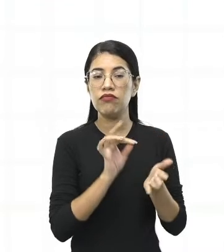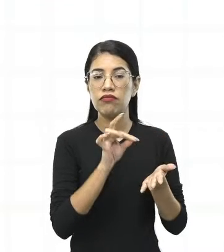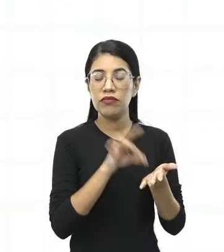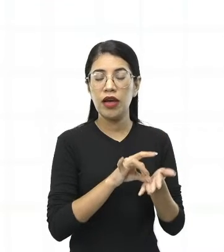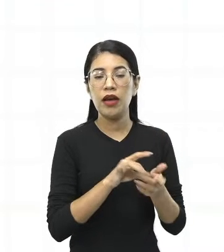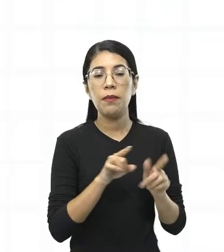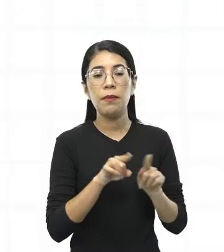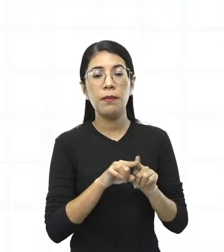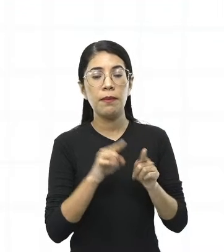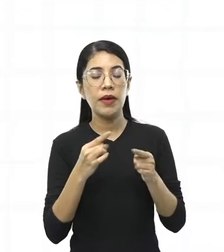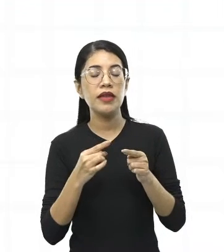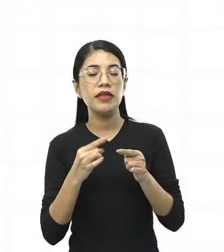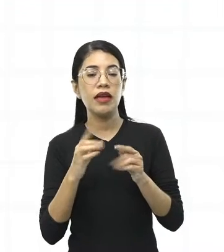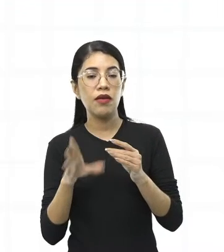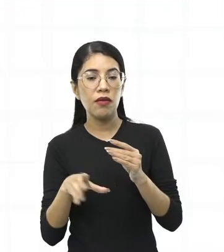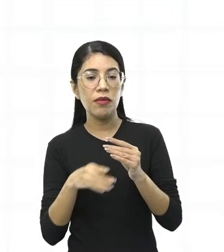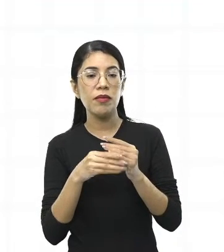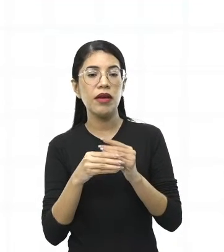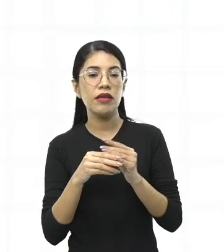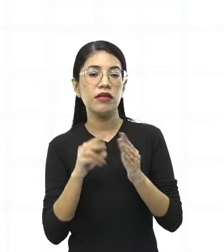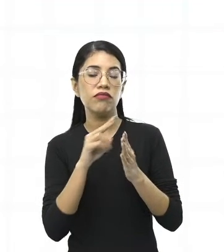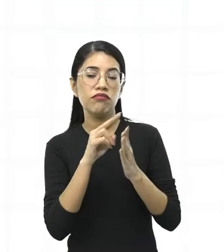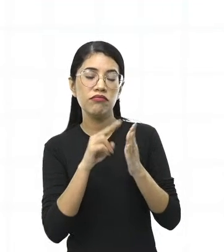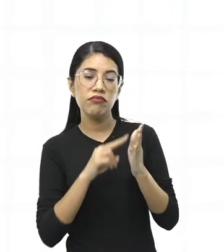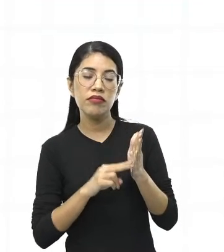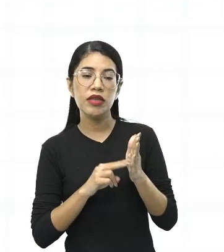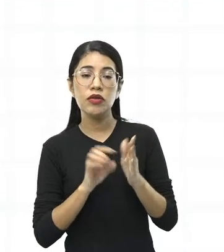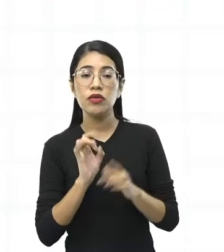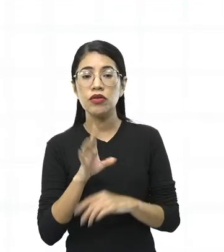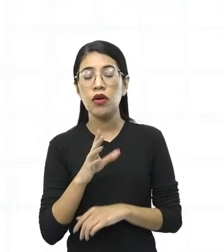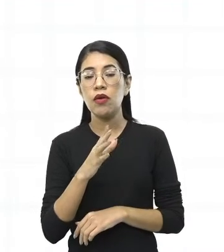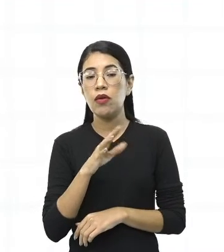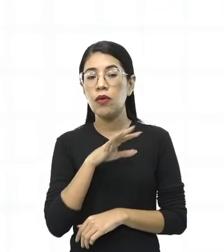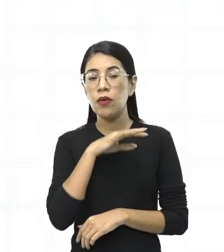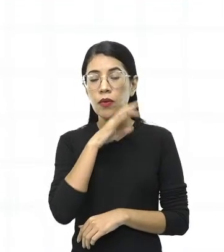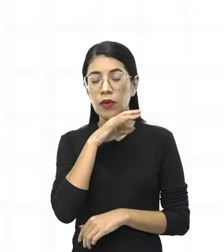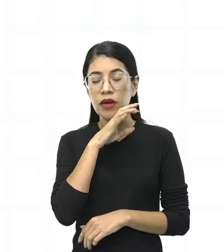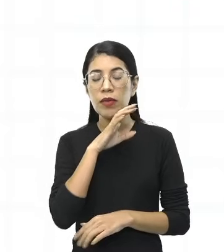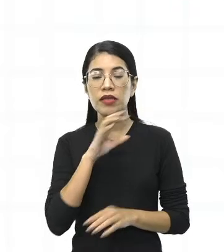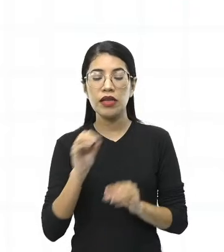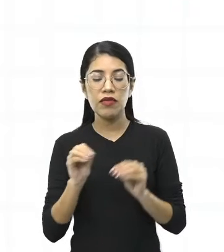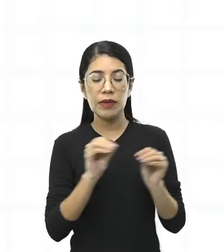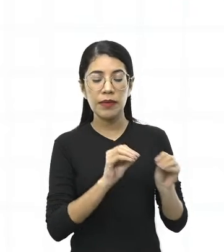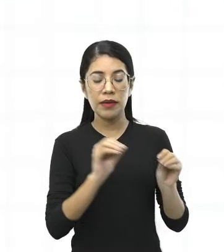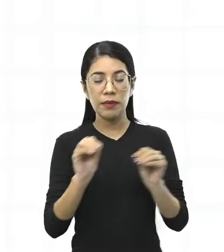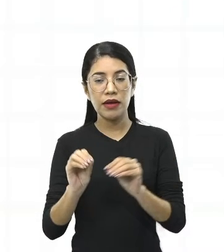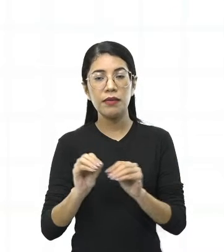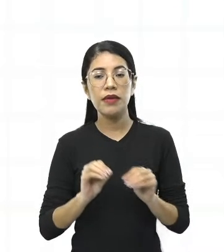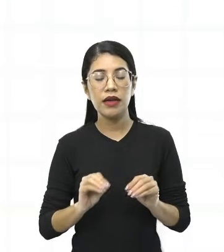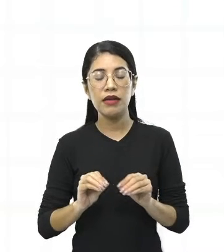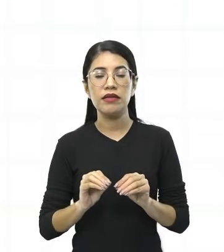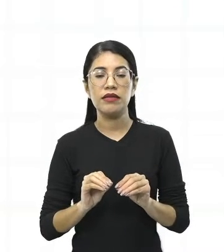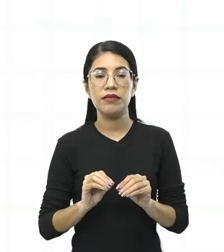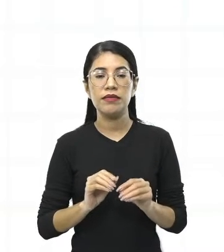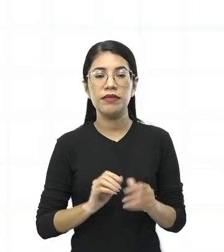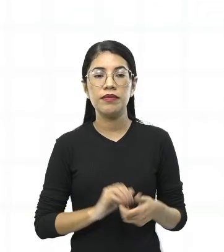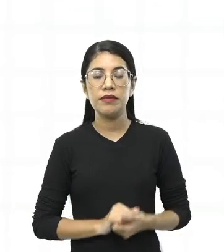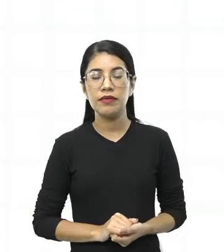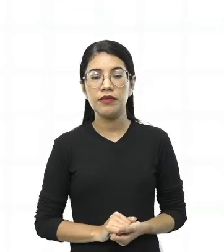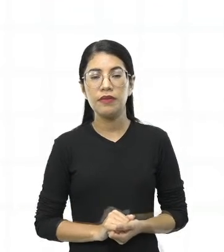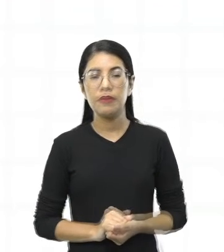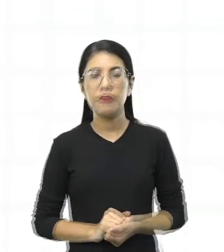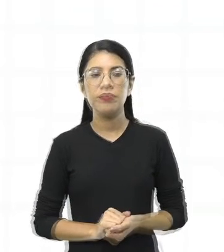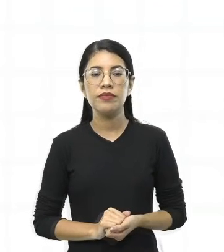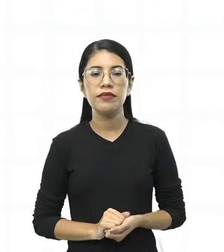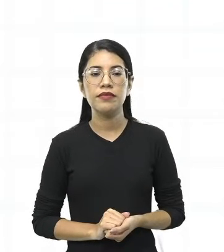estou fazendo uma leitura. Então, só os animais que se alimentam de frutos é aqueles que fazem esse transporte de um local para o outro,